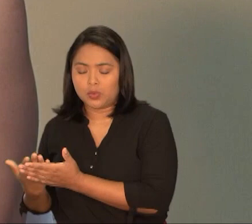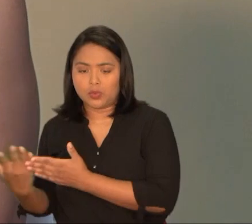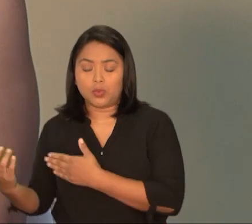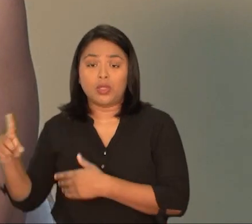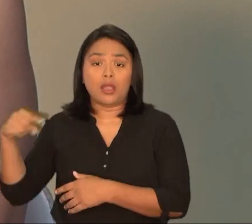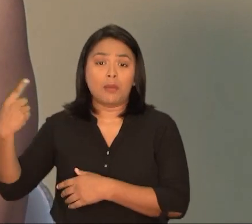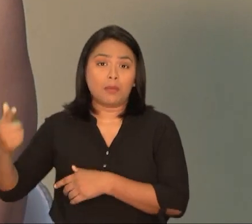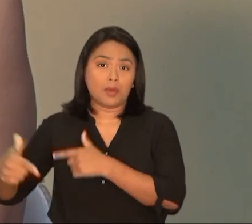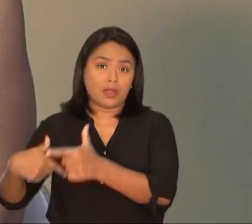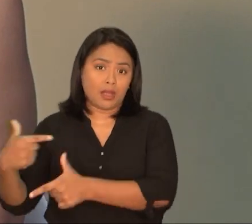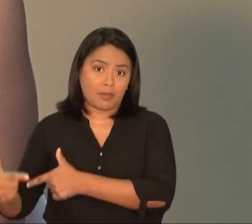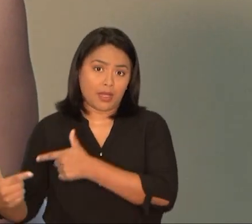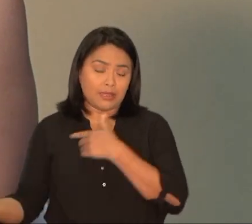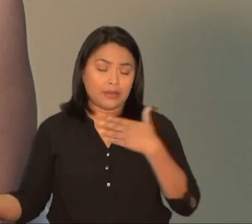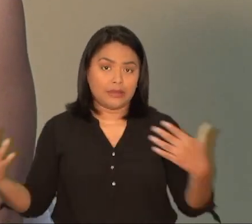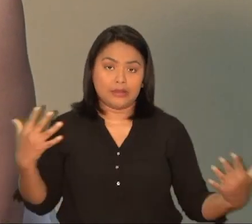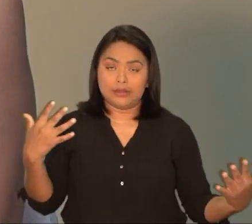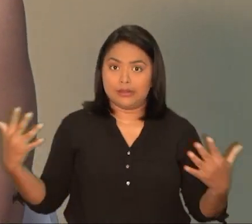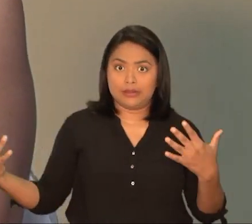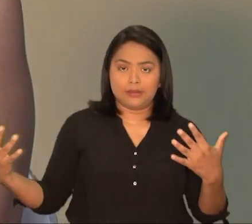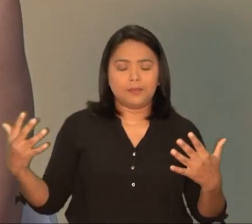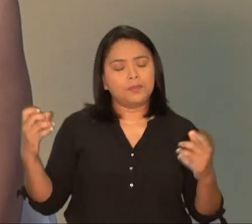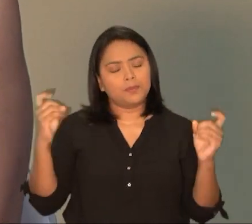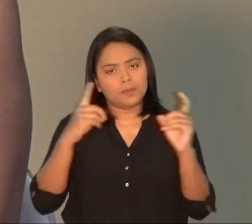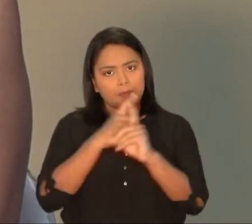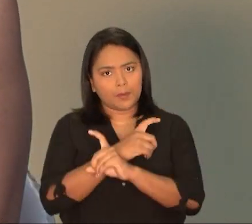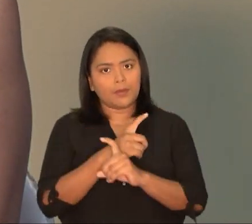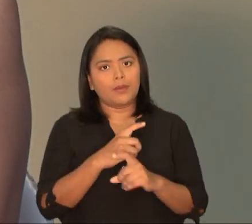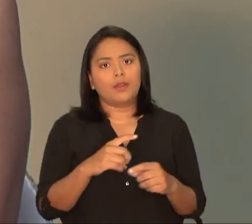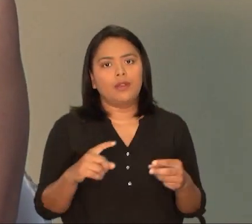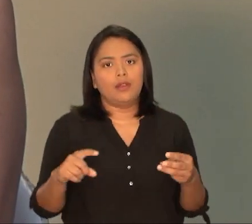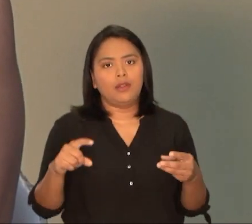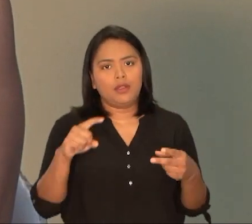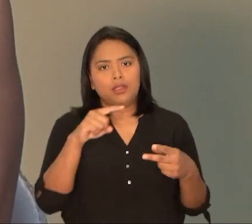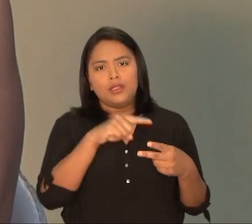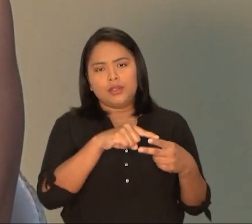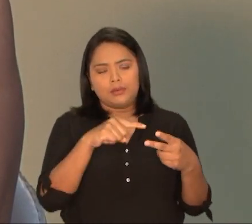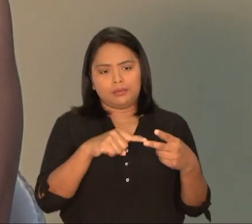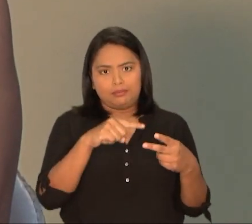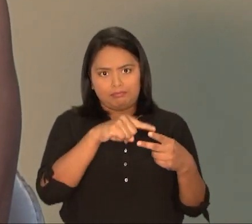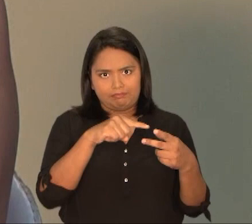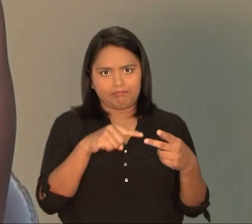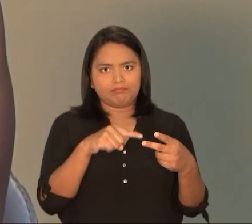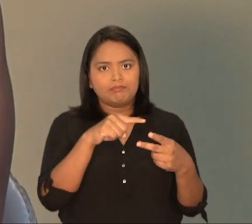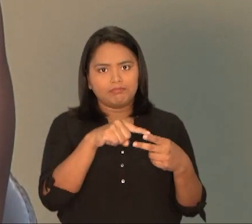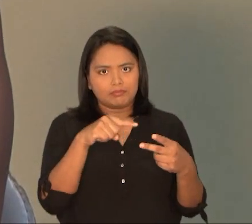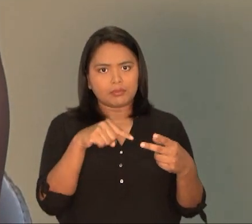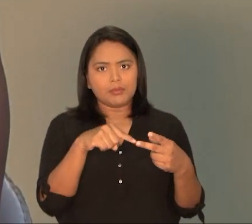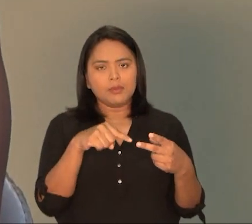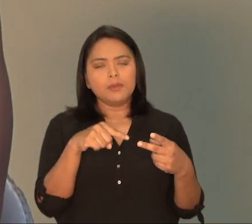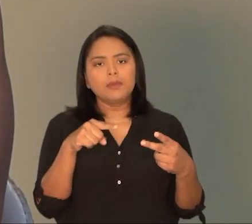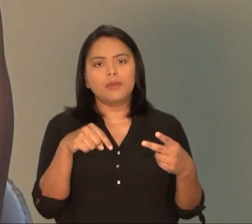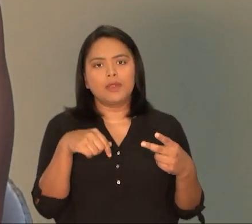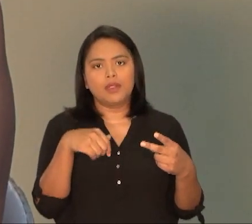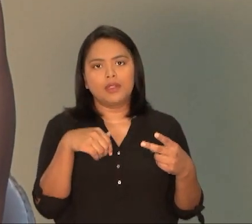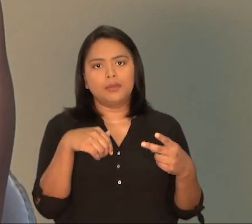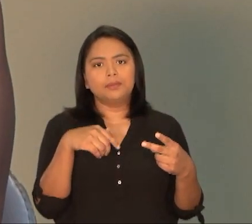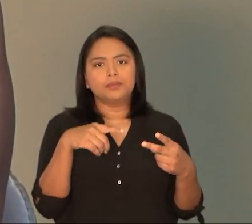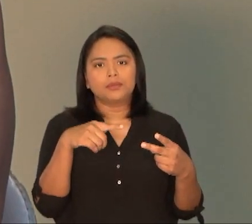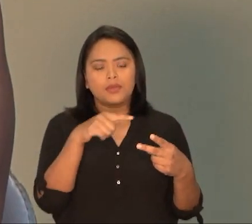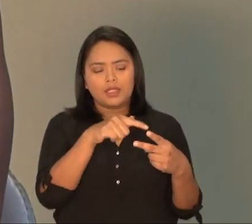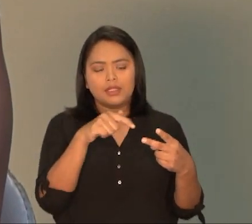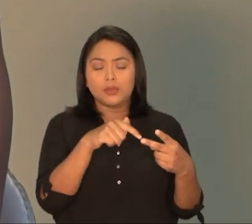trabalho. Como eu tive o Matheus e o Vinícius são mais velhos que o Vitor, para mim foi muito